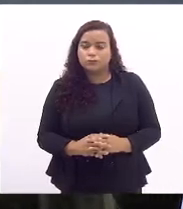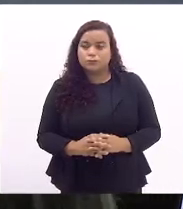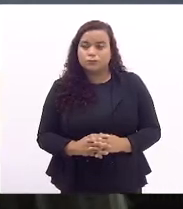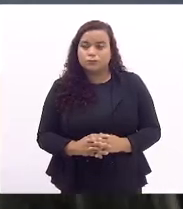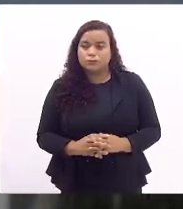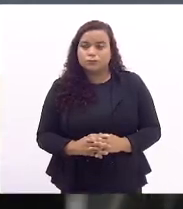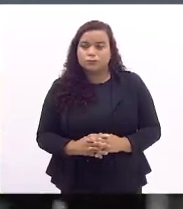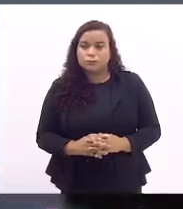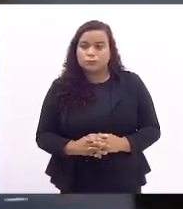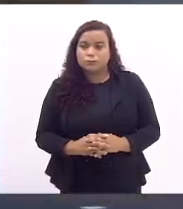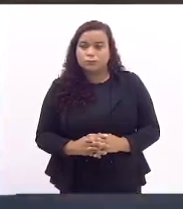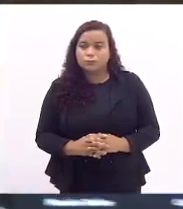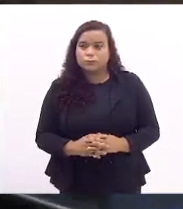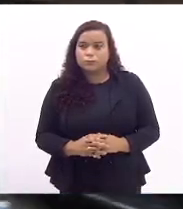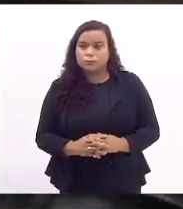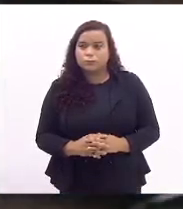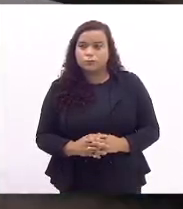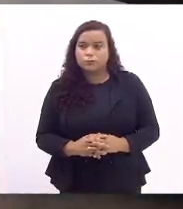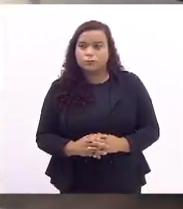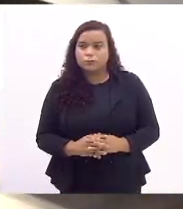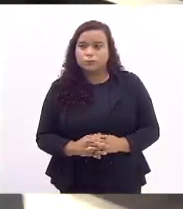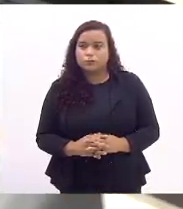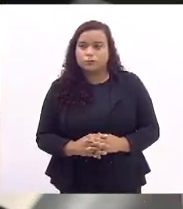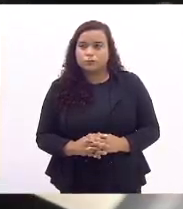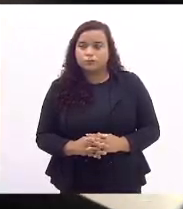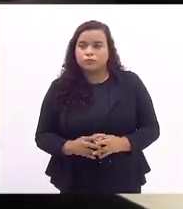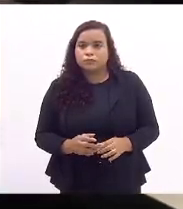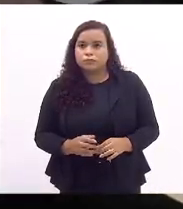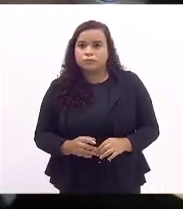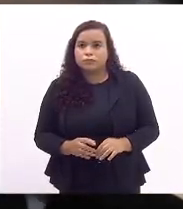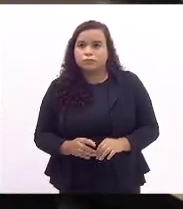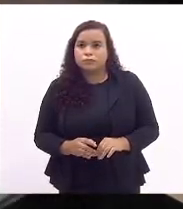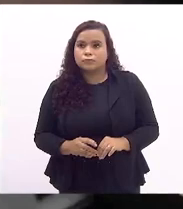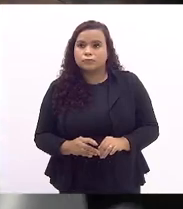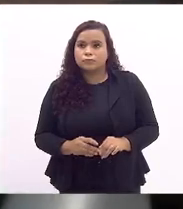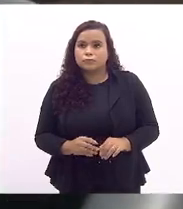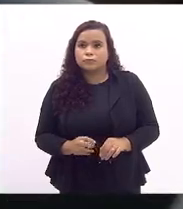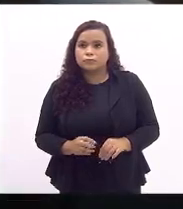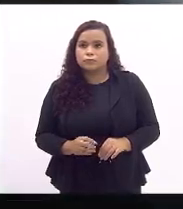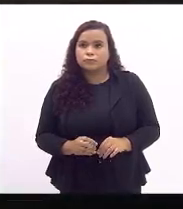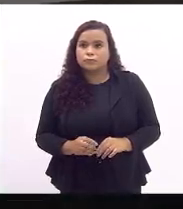E aí E aí